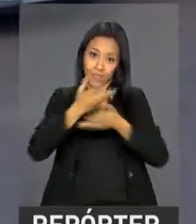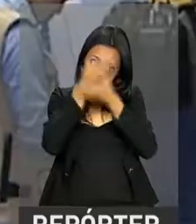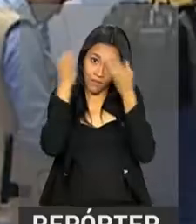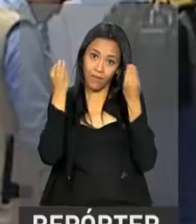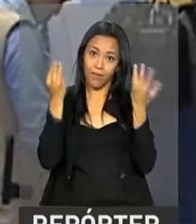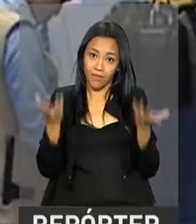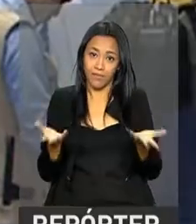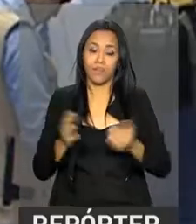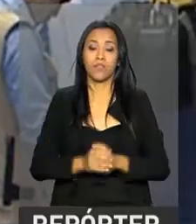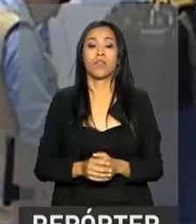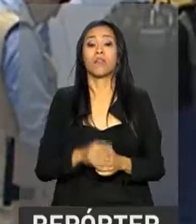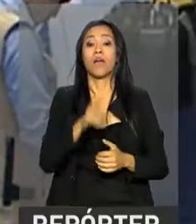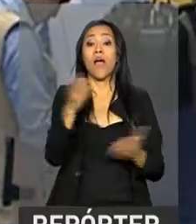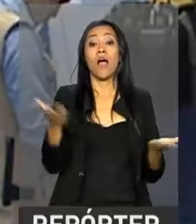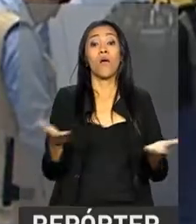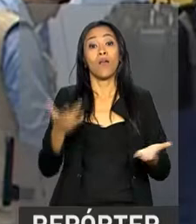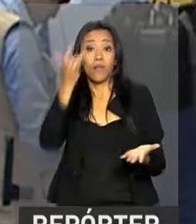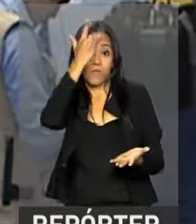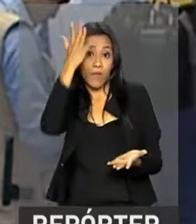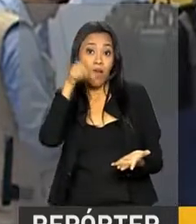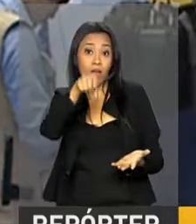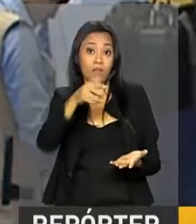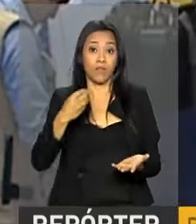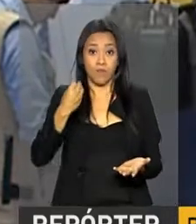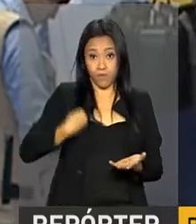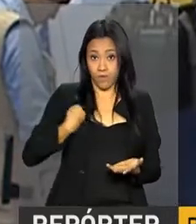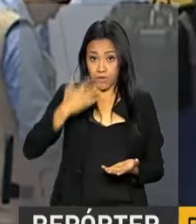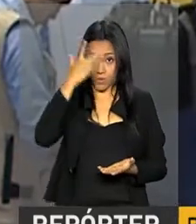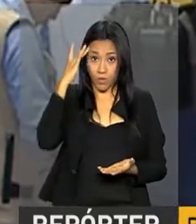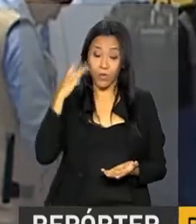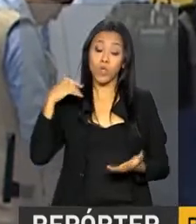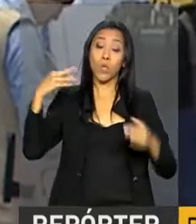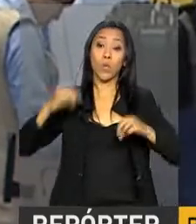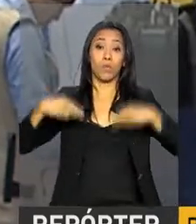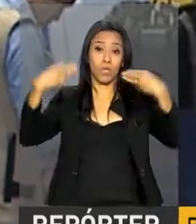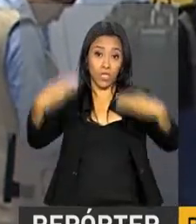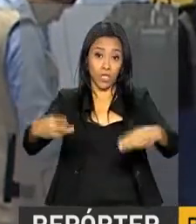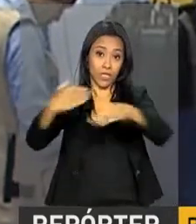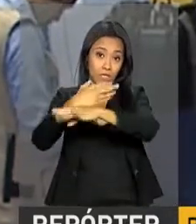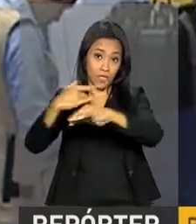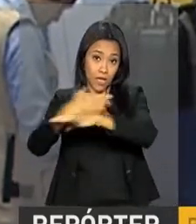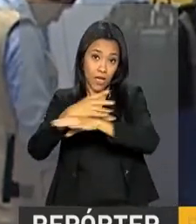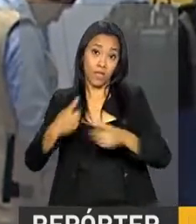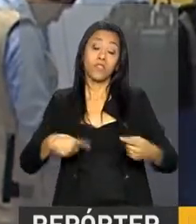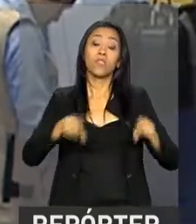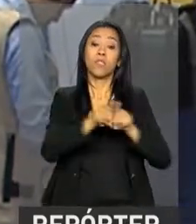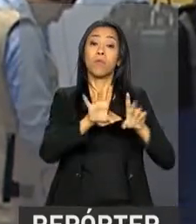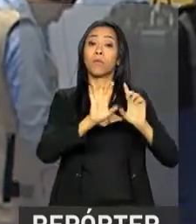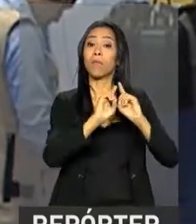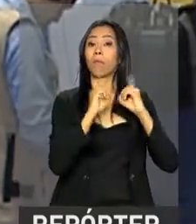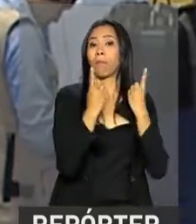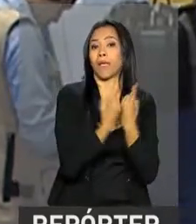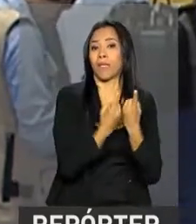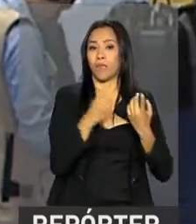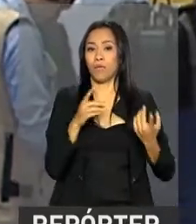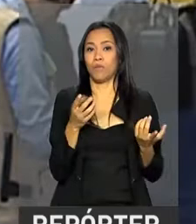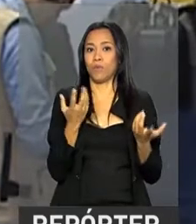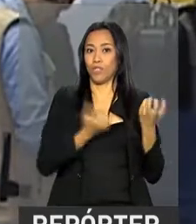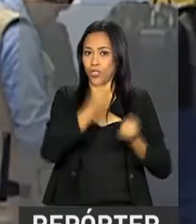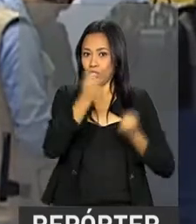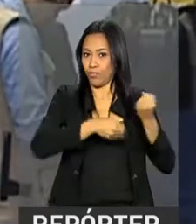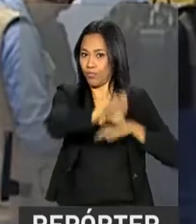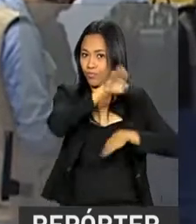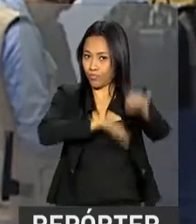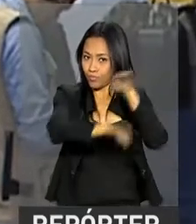e para facilitar a vida das pessoas mistério das cidades o departamento nacional de trânsito e os eco lançaram a